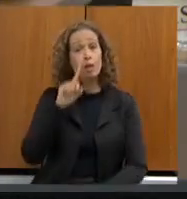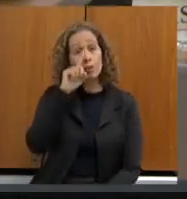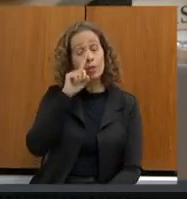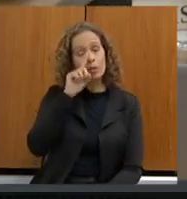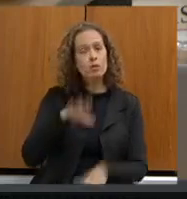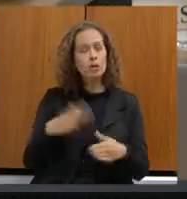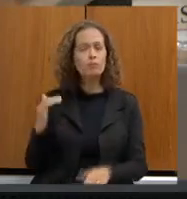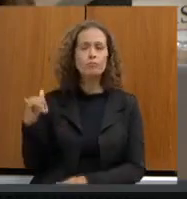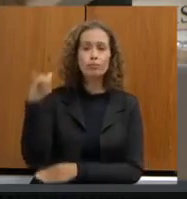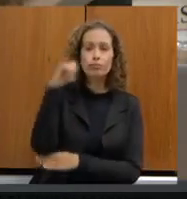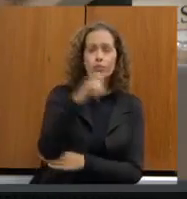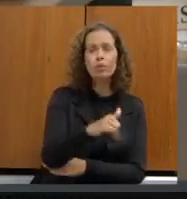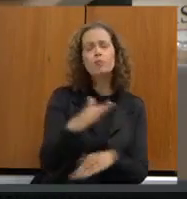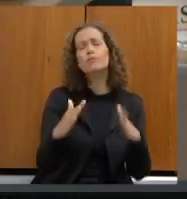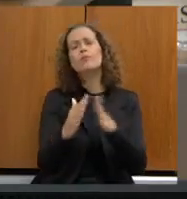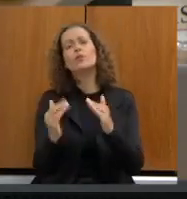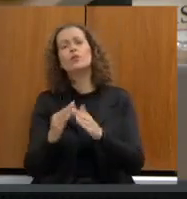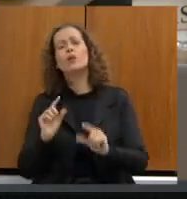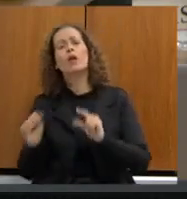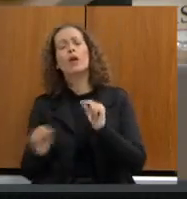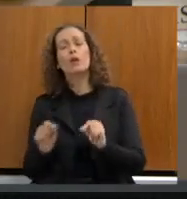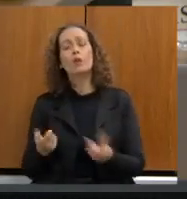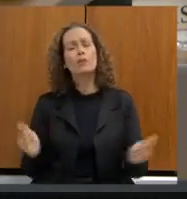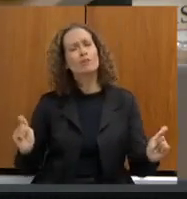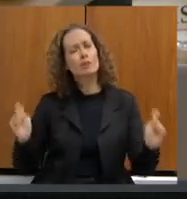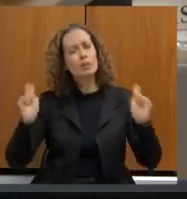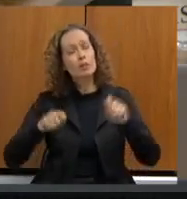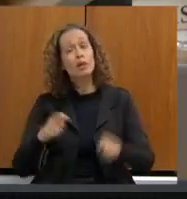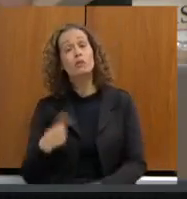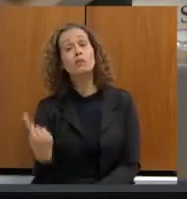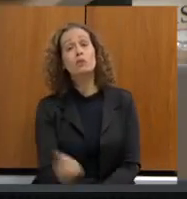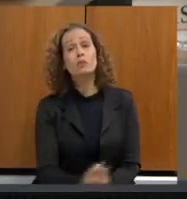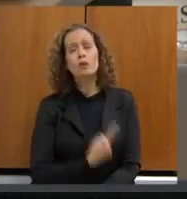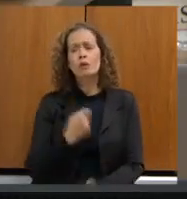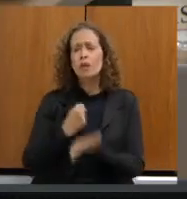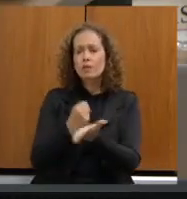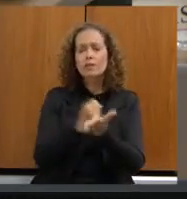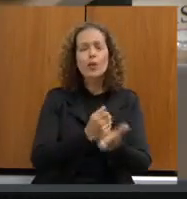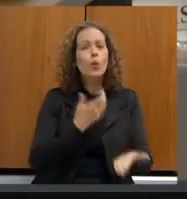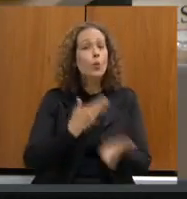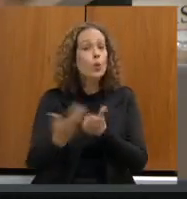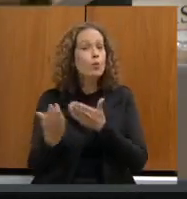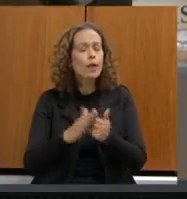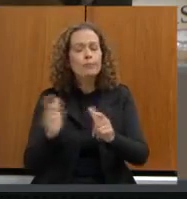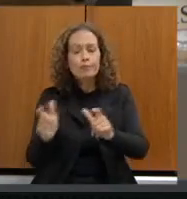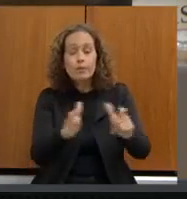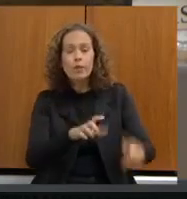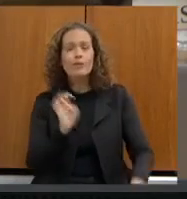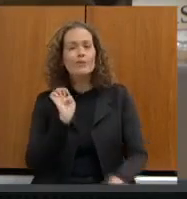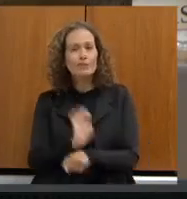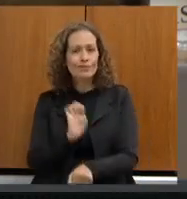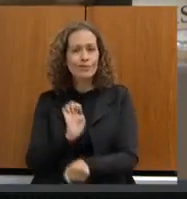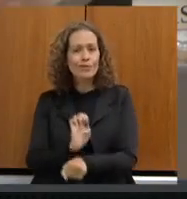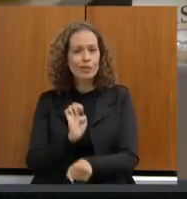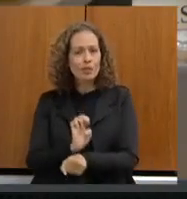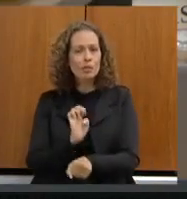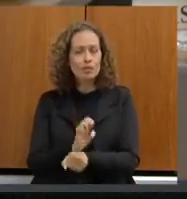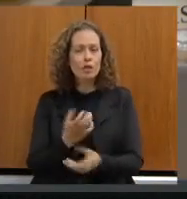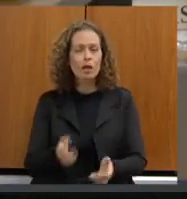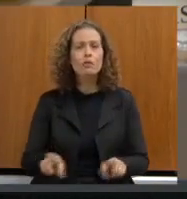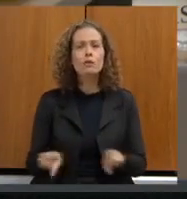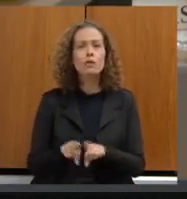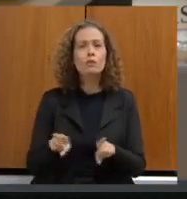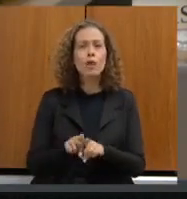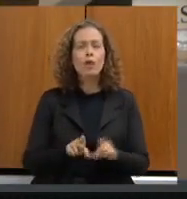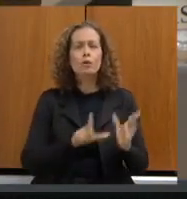essas ela não estão pedindo é para isso pra dar firmeza para dar capacidade a gente atender qualquer parte do Estado esses essa esses assalto